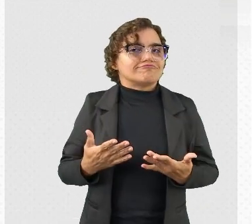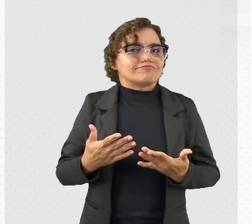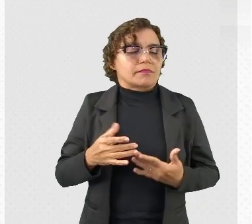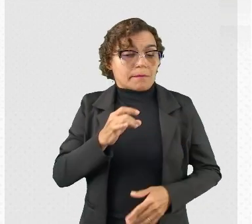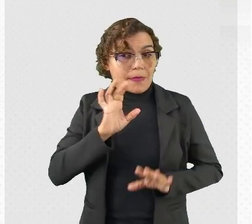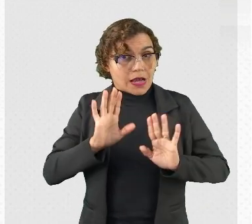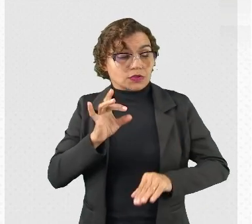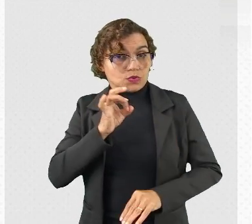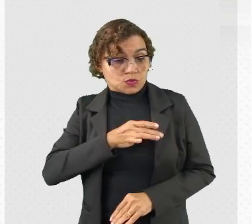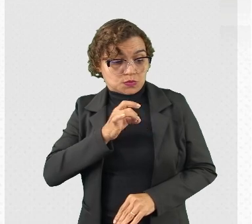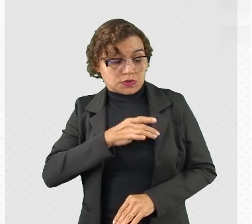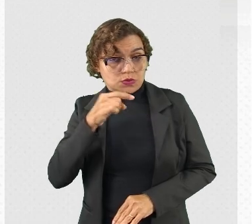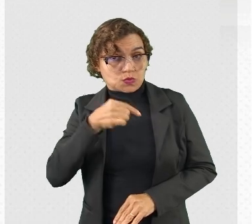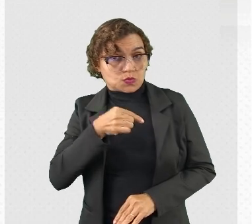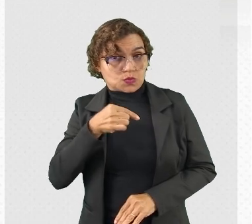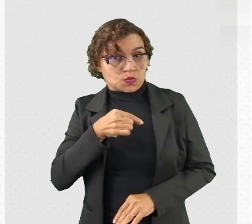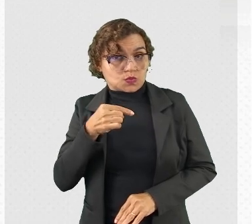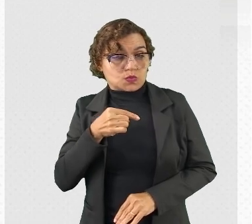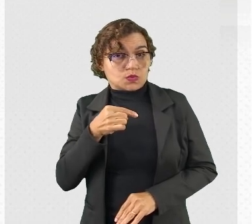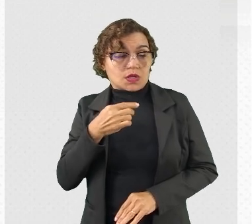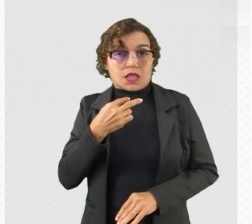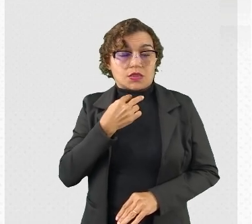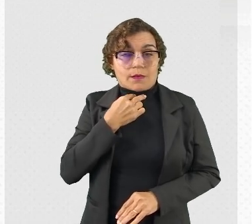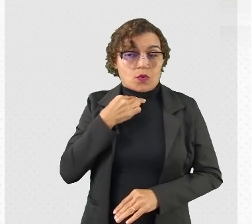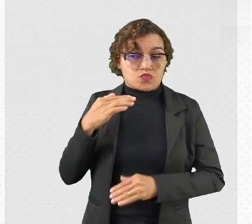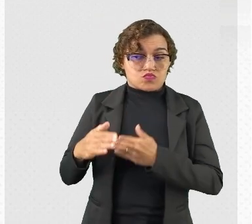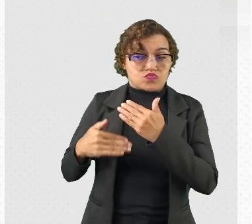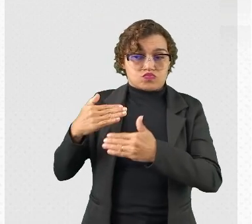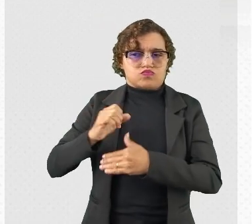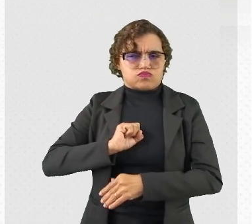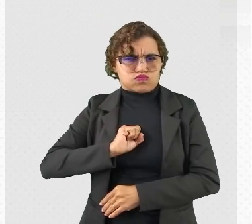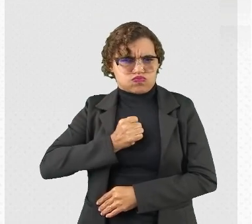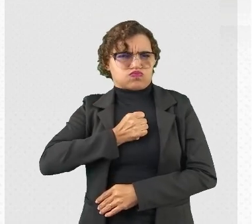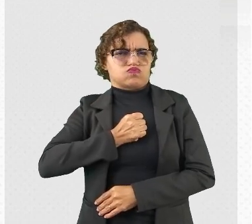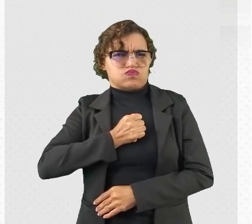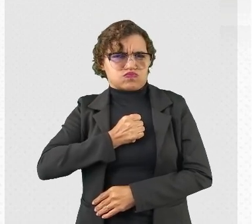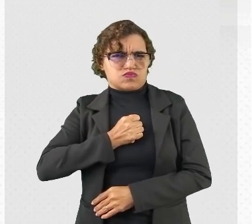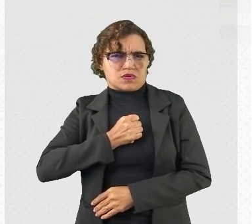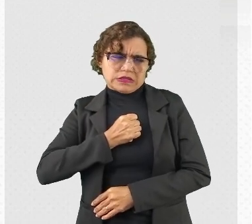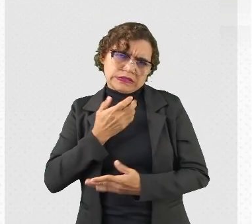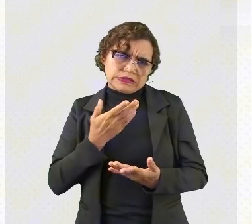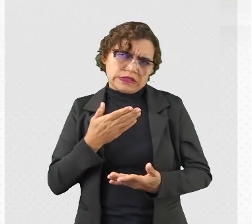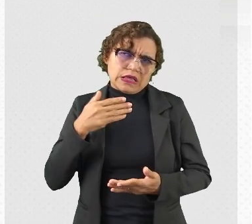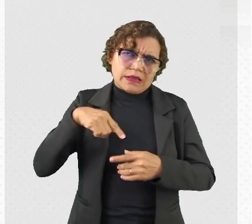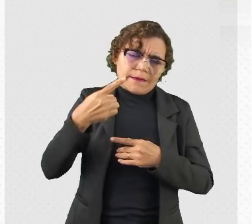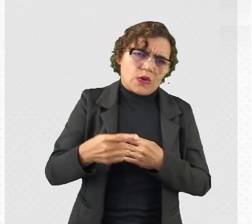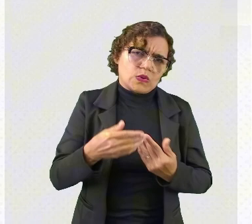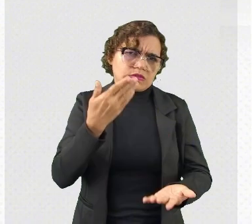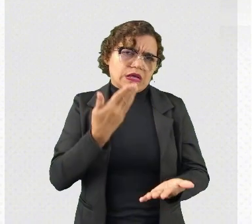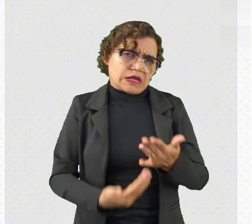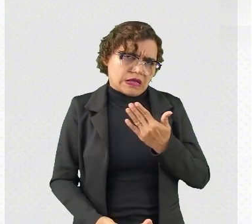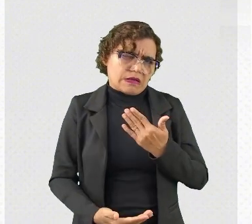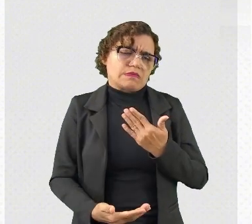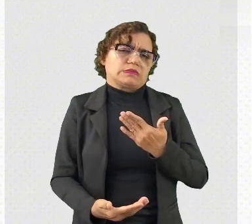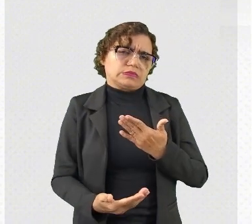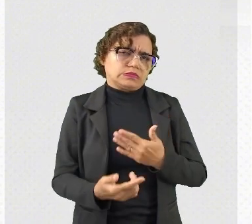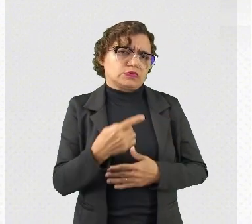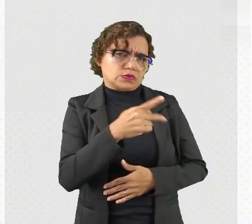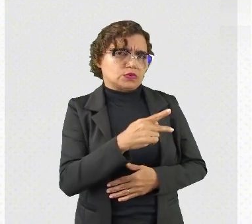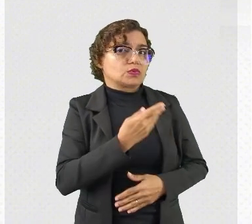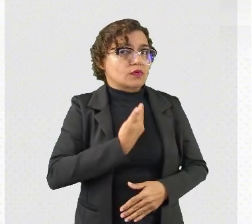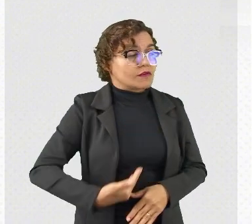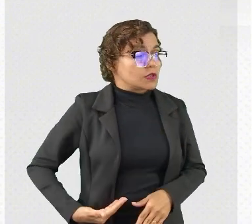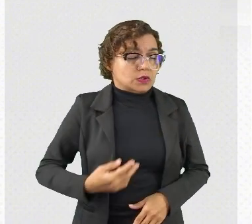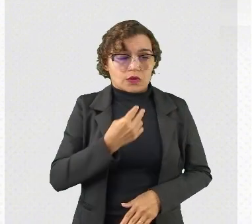não se desenvolva para chegar ao ódio a esse governante, né, e acabar colocando de vez em xeque ali o seu